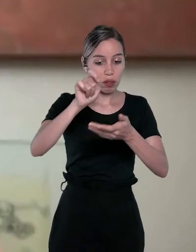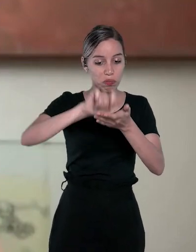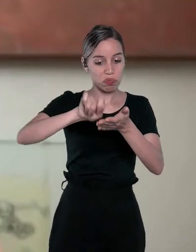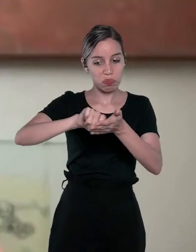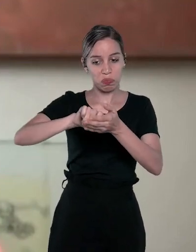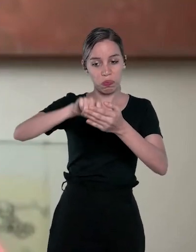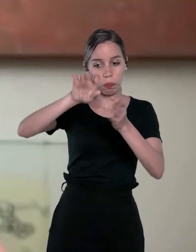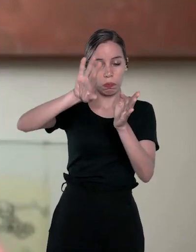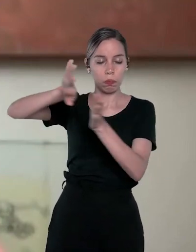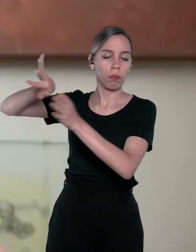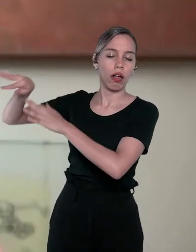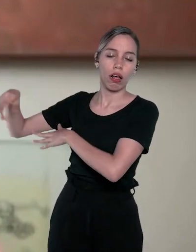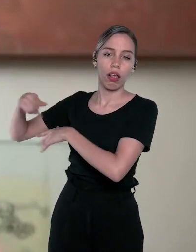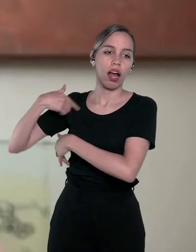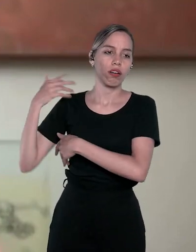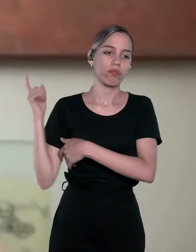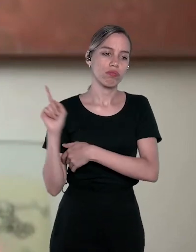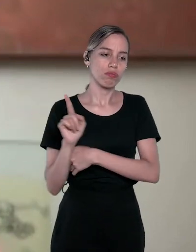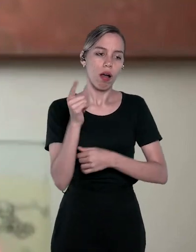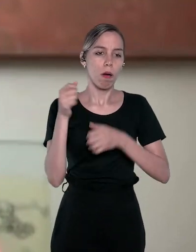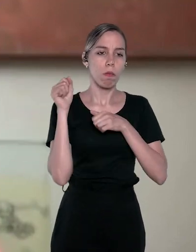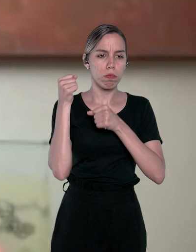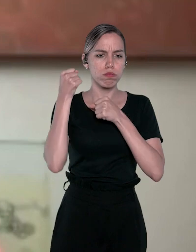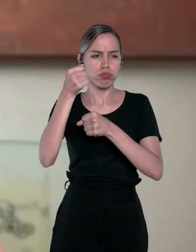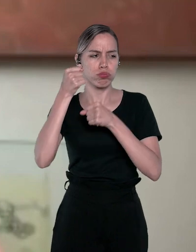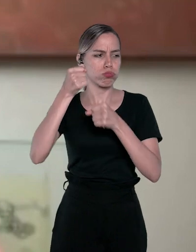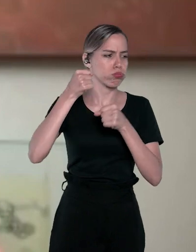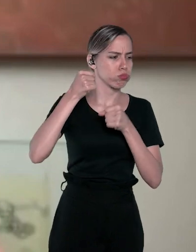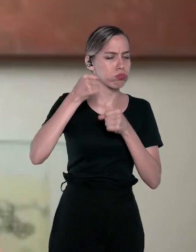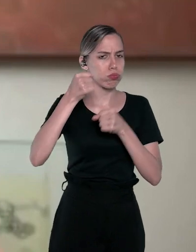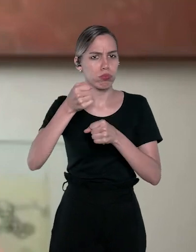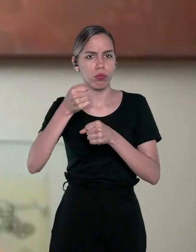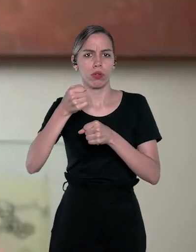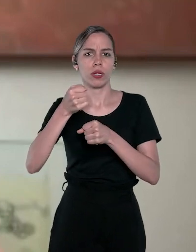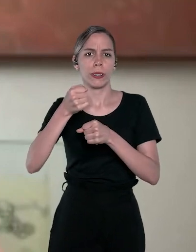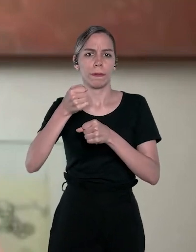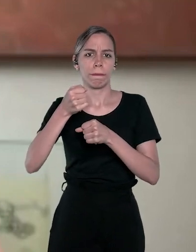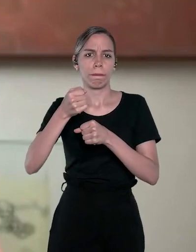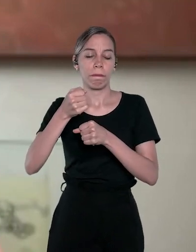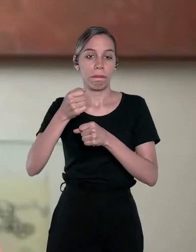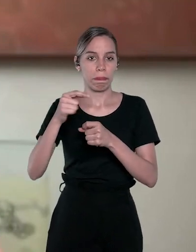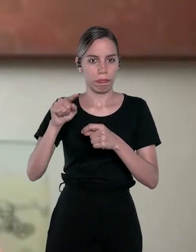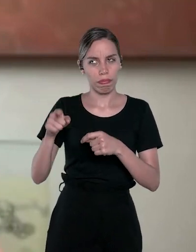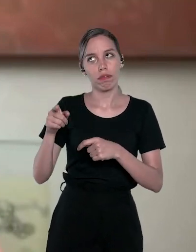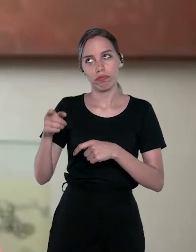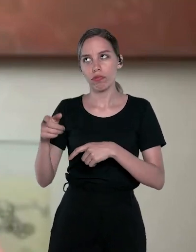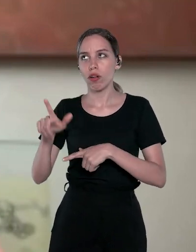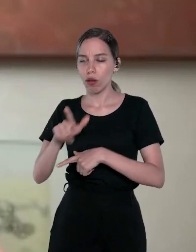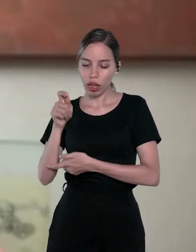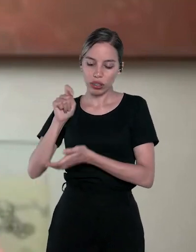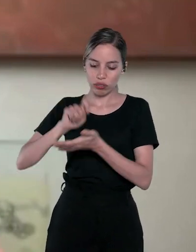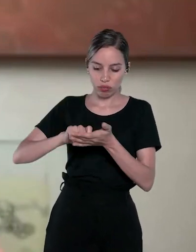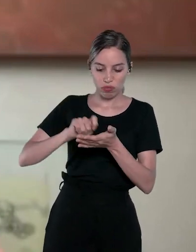Sempre escrevendo uma coisinha ou outra, mas sem aquele empenho, né? E, obviamente, me